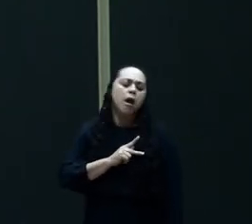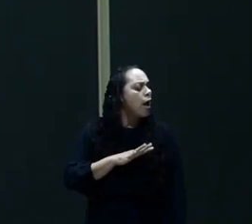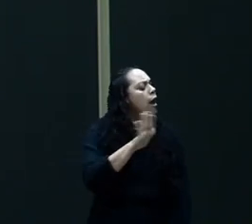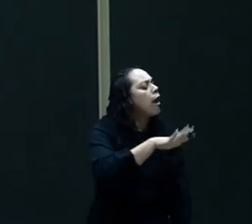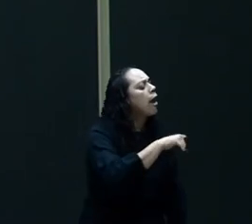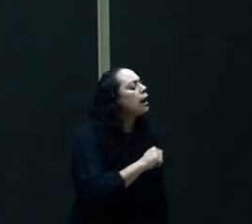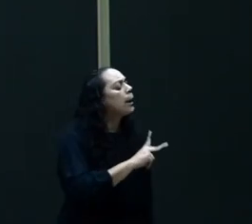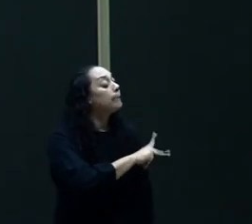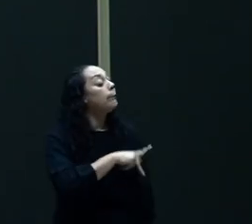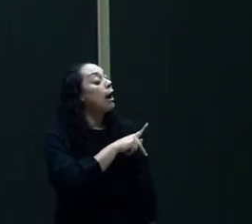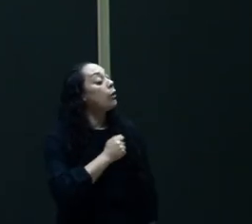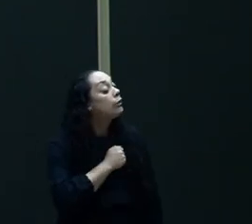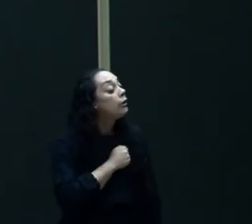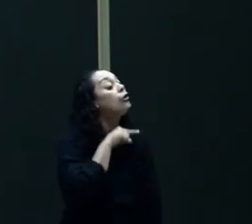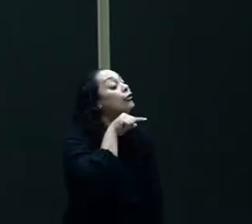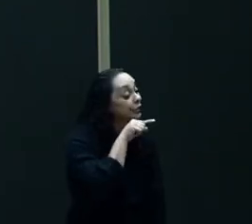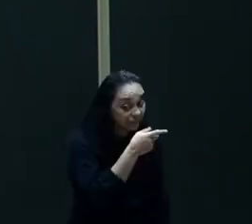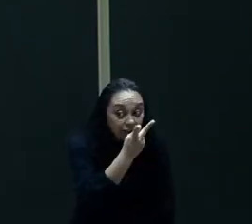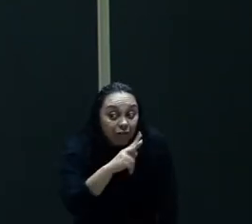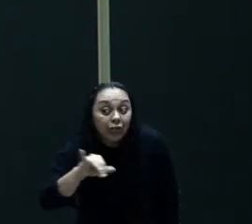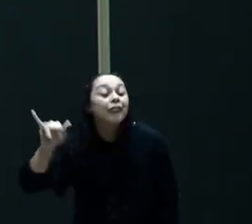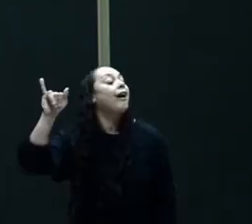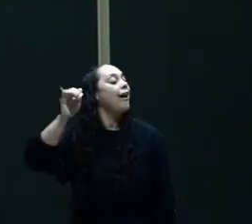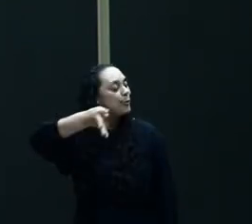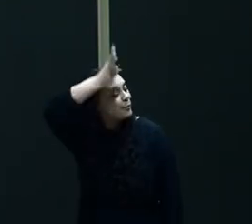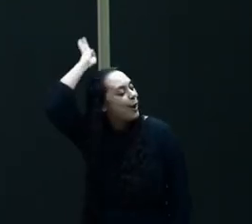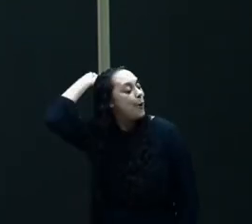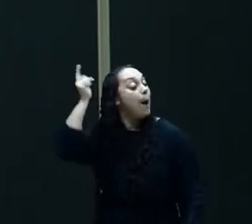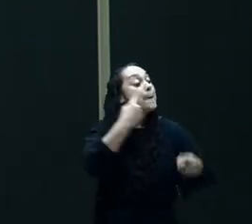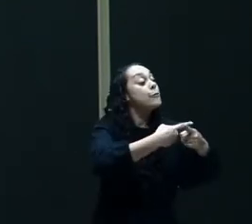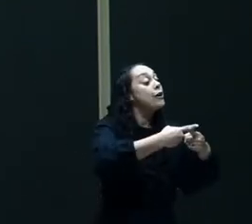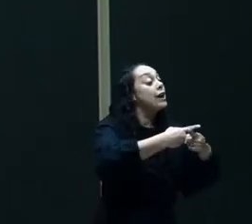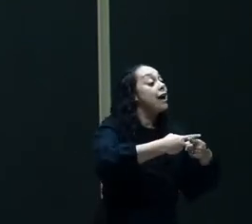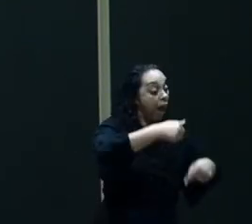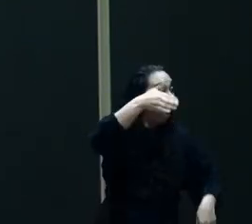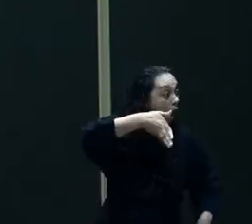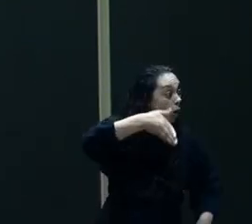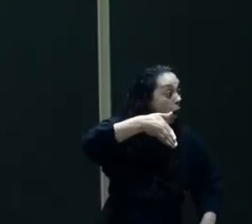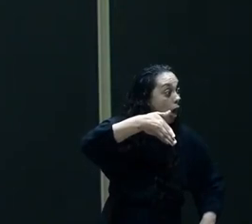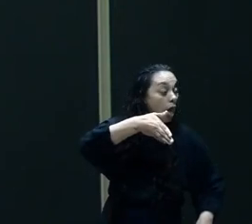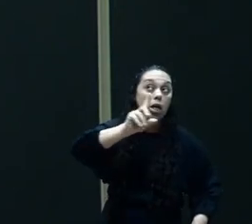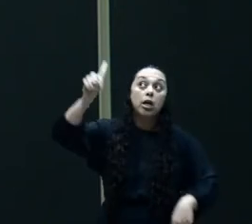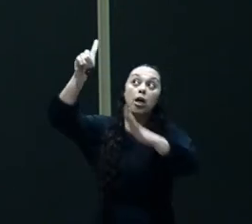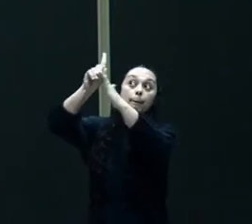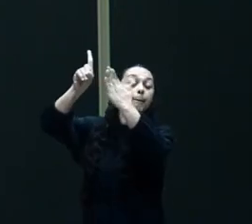Roma o projeto que era seu Paulo agora é meu eu garanto esse